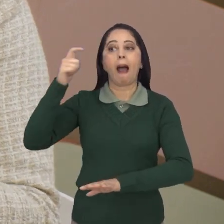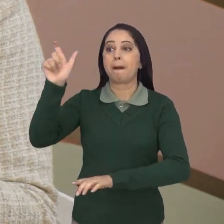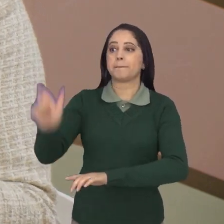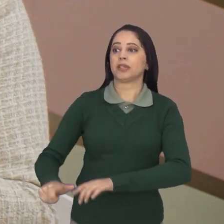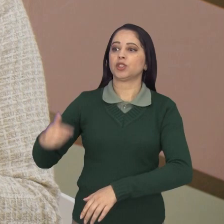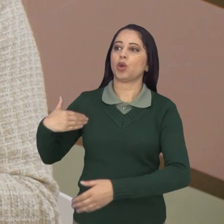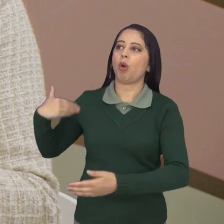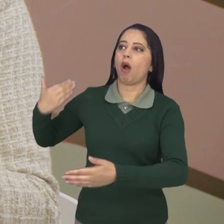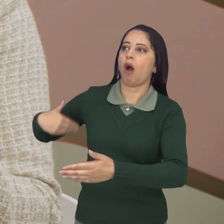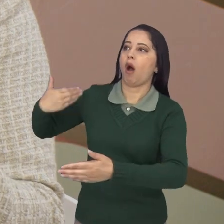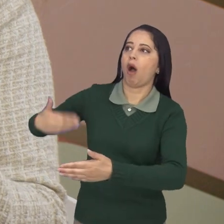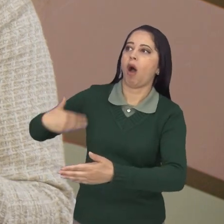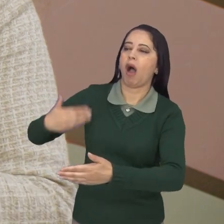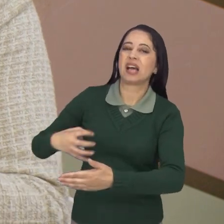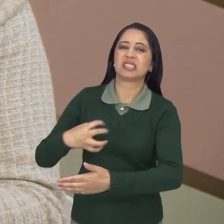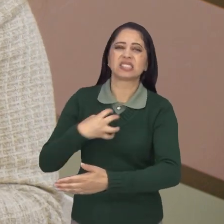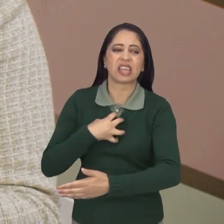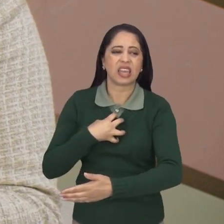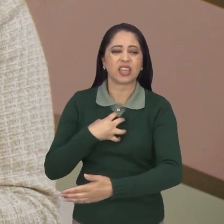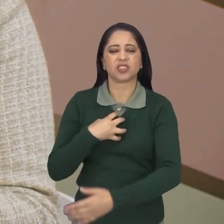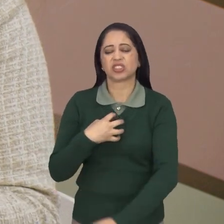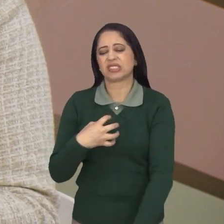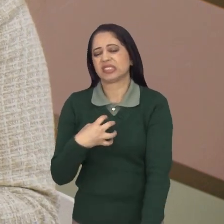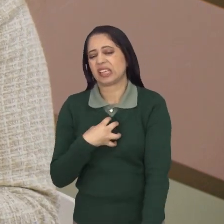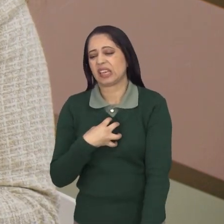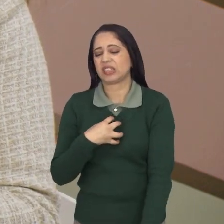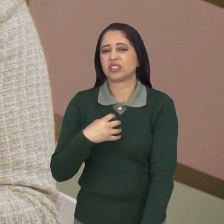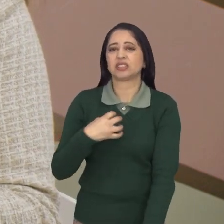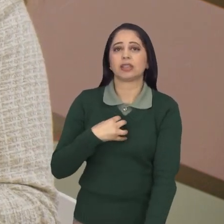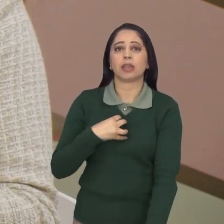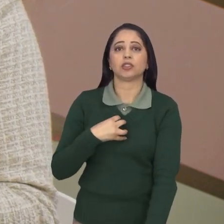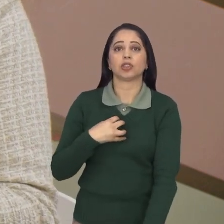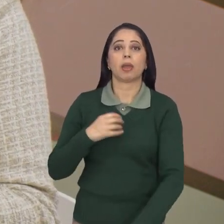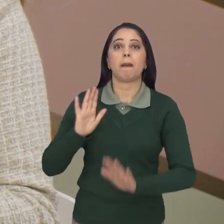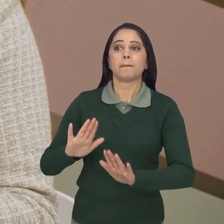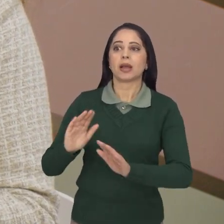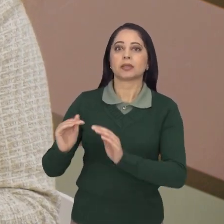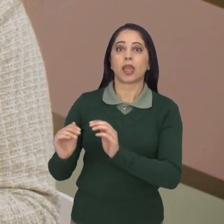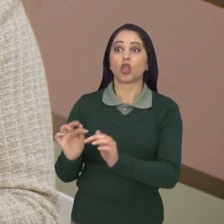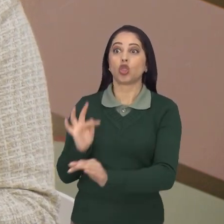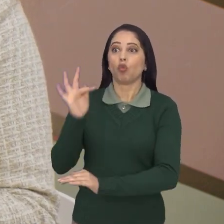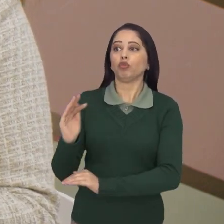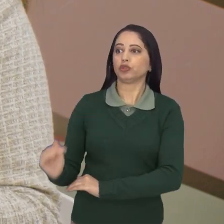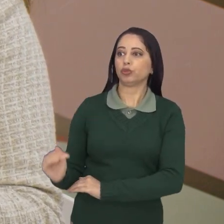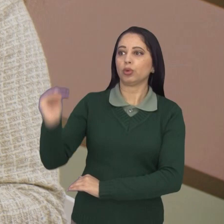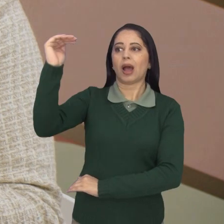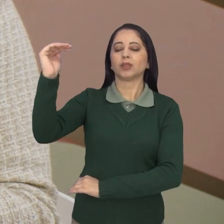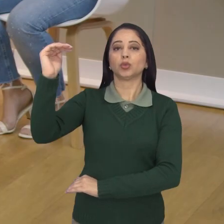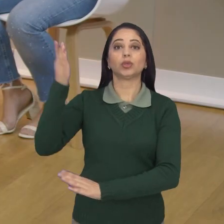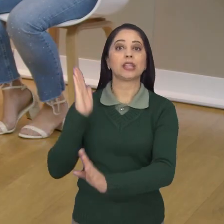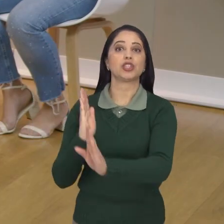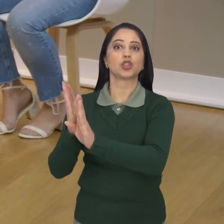sintomas não muito certos do que aquele alimento pode estar causando e lá na vida adulta ser diagnosticado.